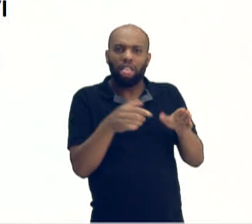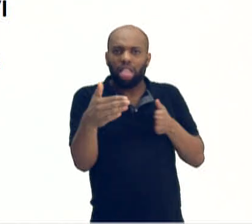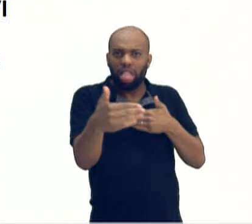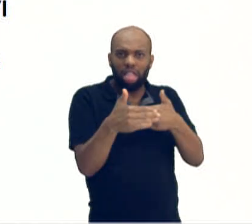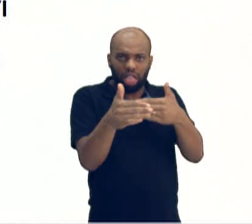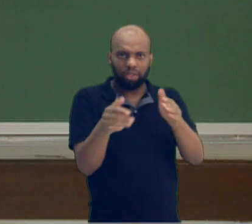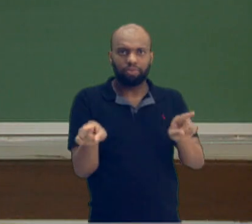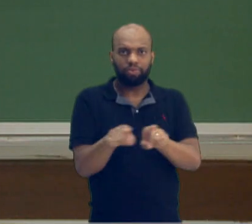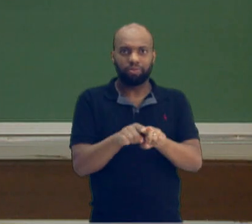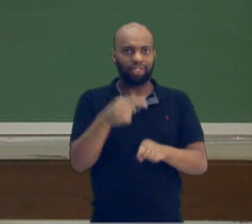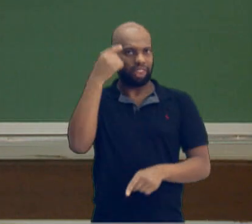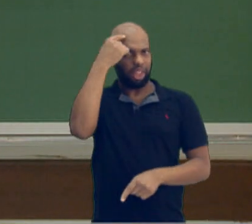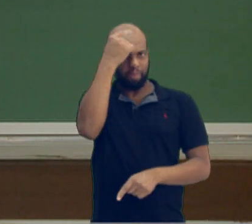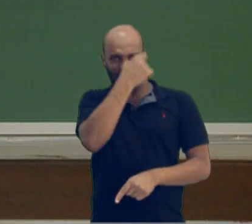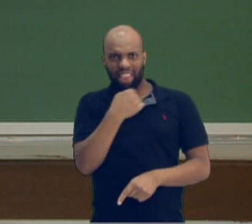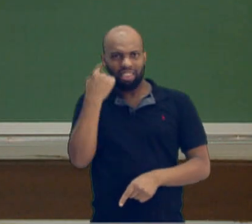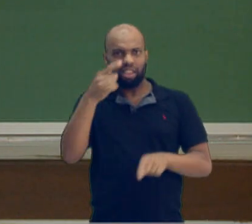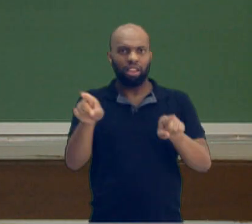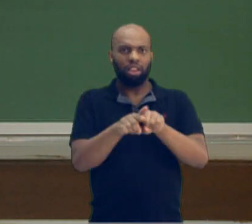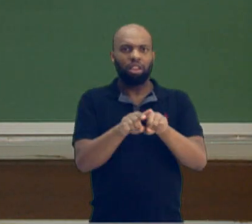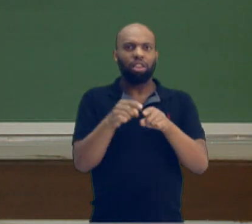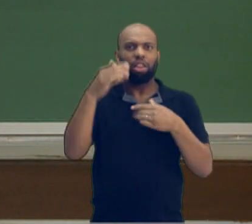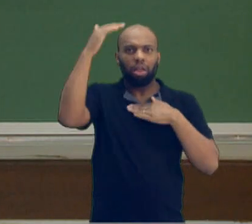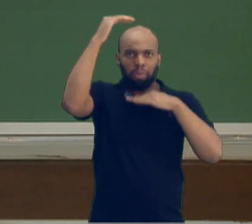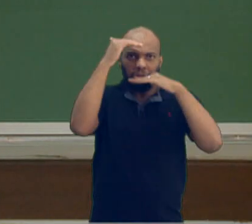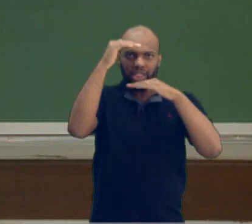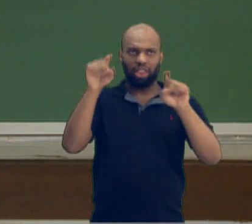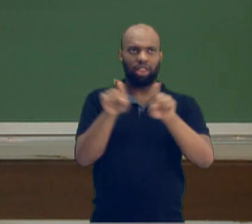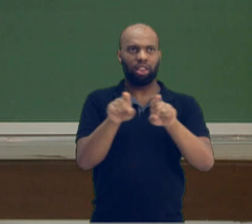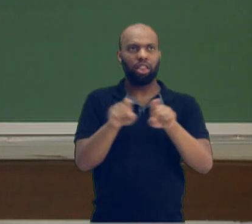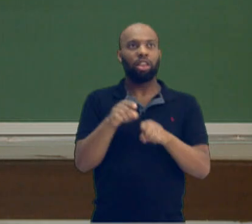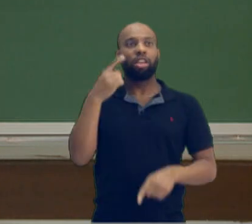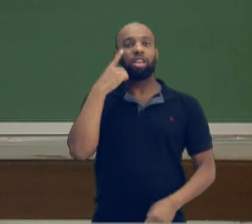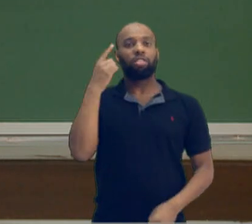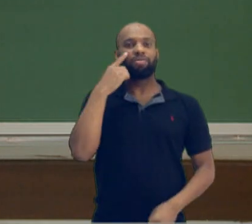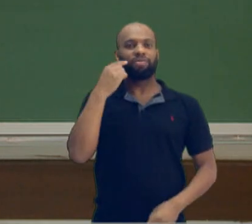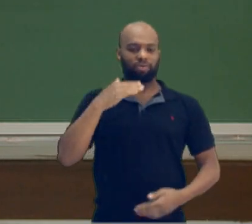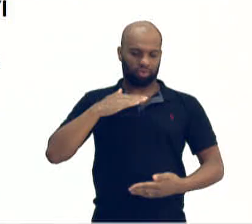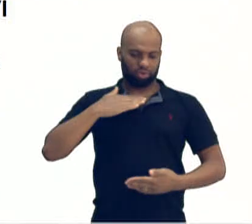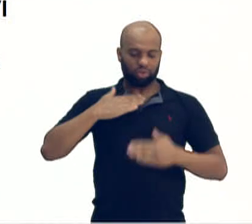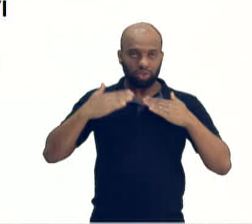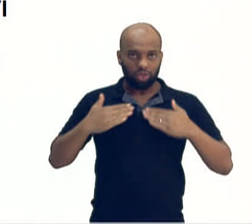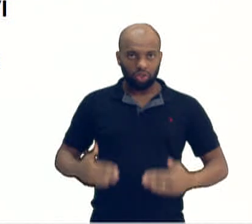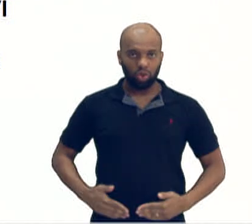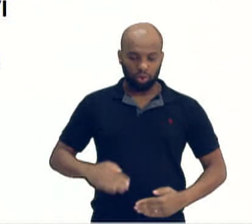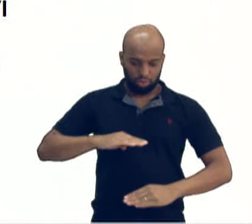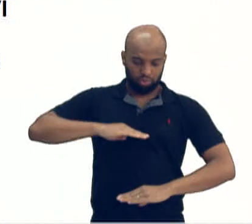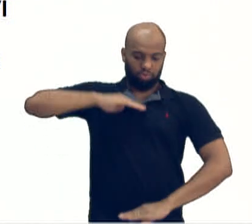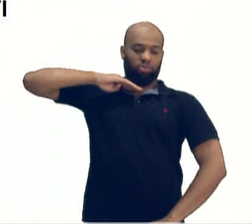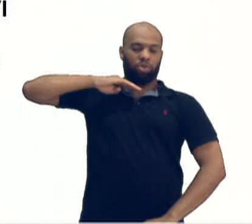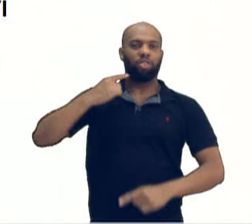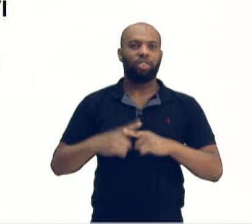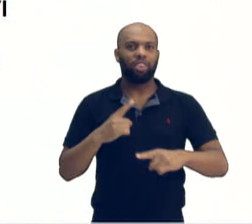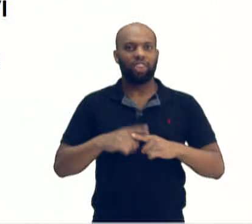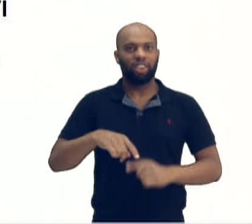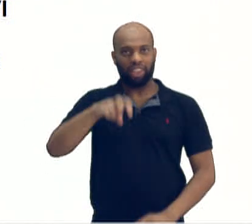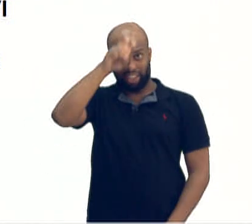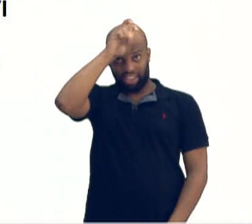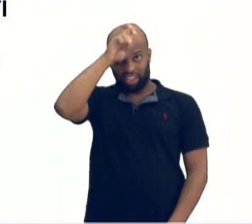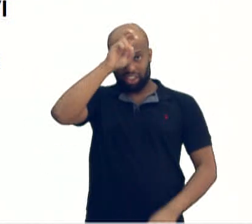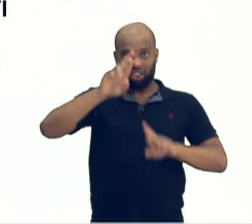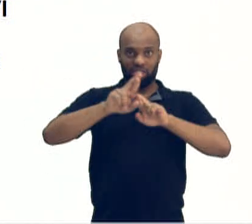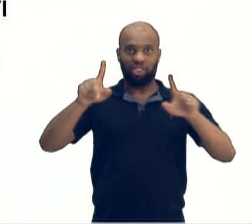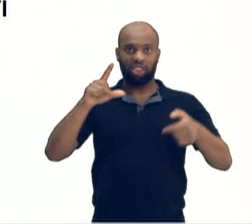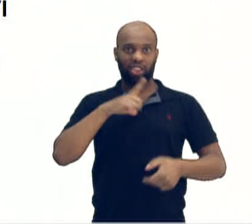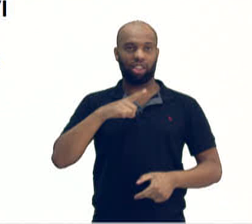Desculpe. Então, aqui, ó, então vocês podem perceber o comprimento desse corpo, né? Aqui, diferente do Egito, que estava o rosto